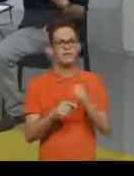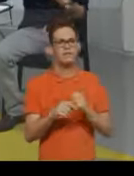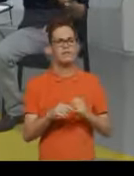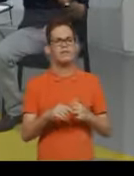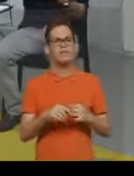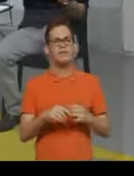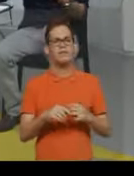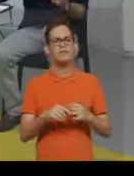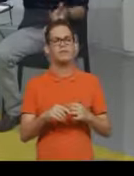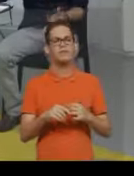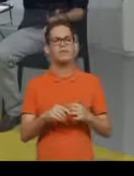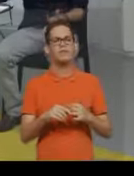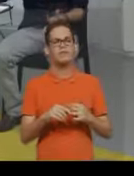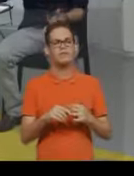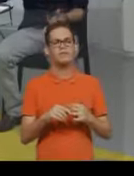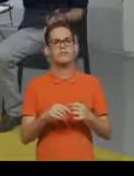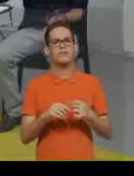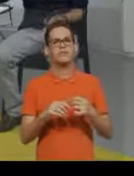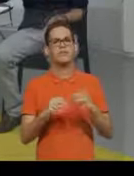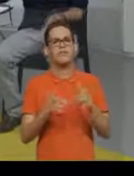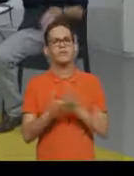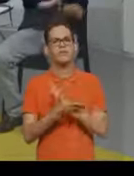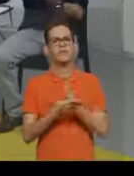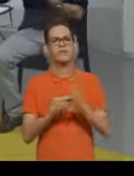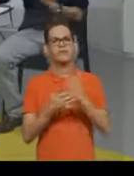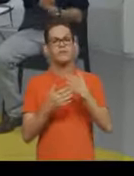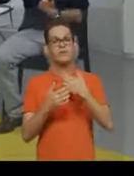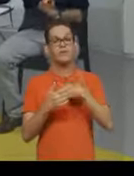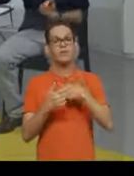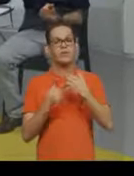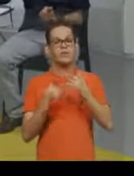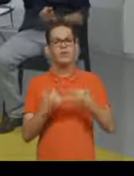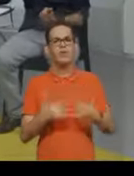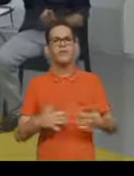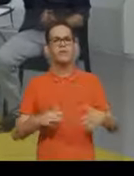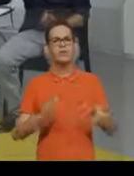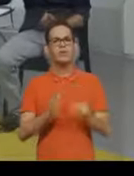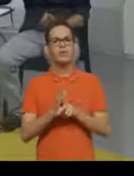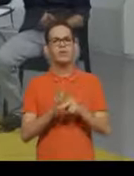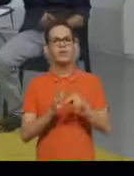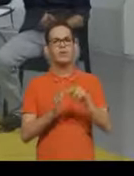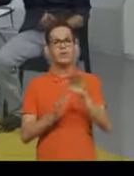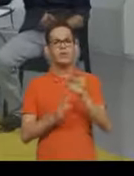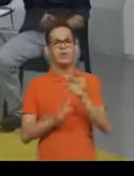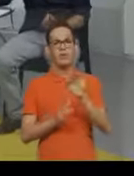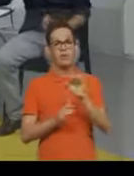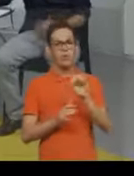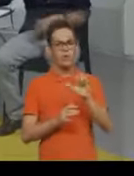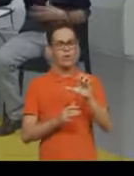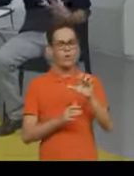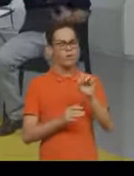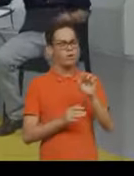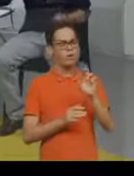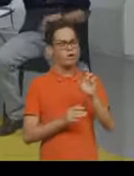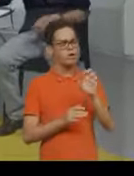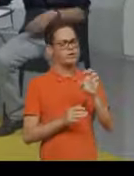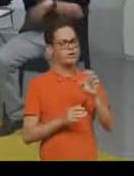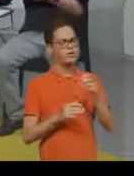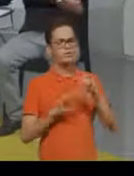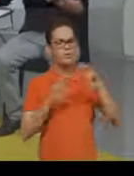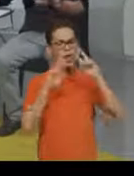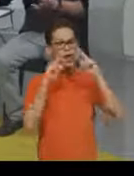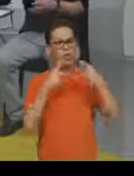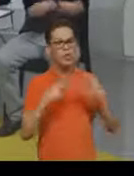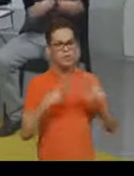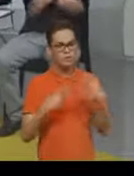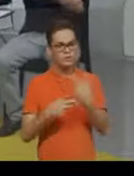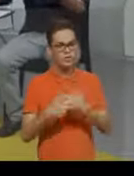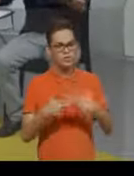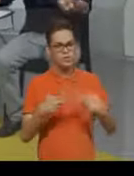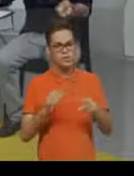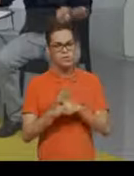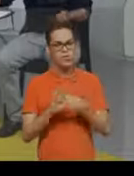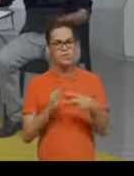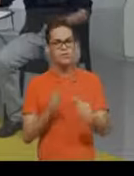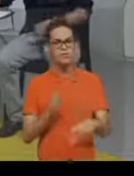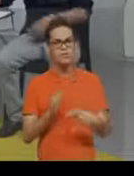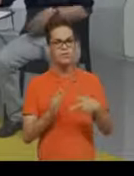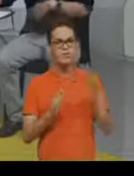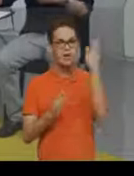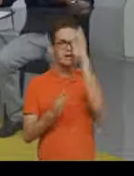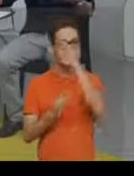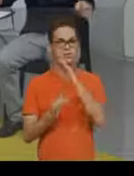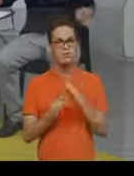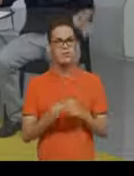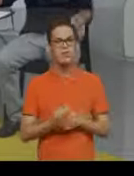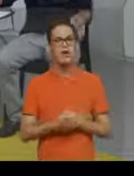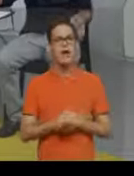assimila essas manifestações folclóricas, você passa a valorizar o que é nosso. Sim, com certeza. Mas então não tem nada que se não tiver Halloween que vai,